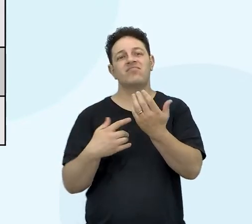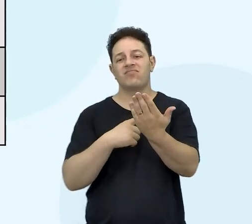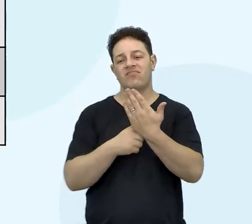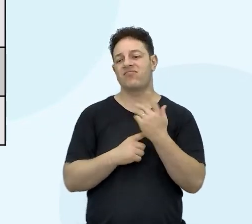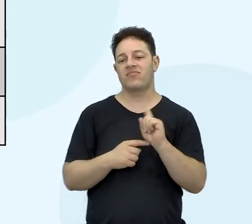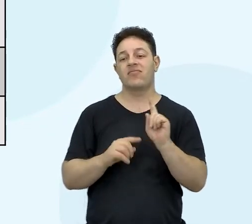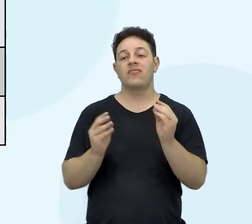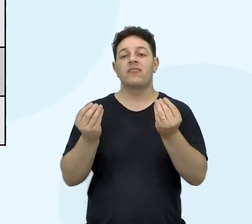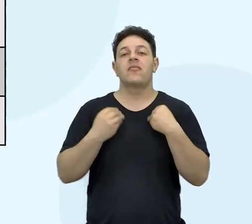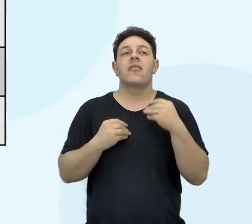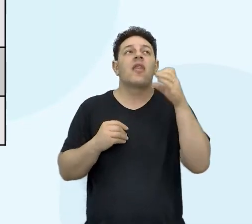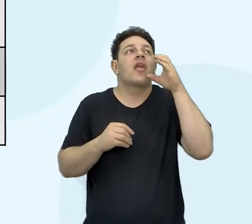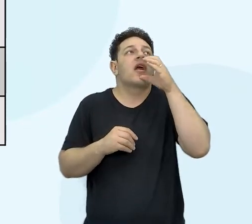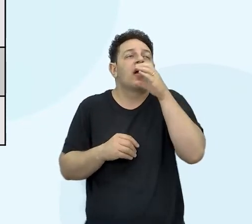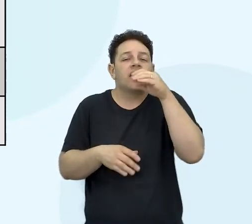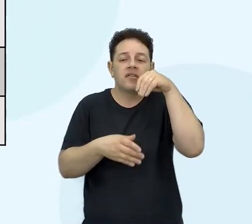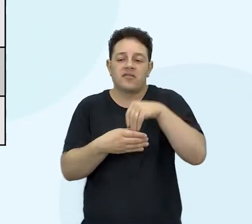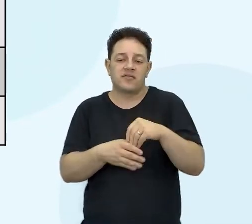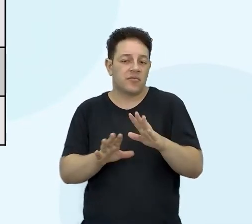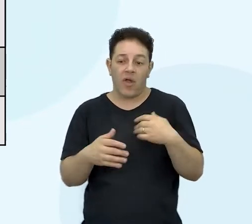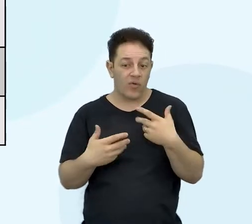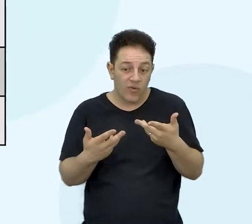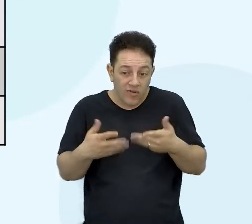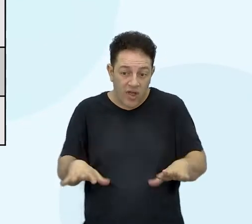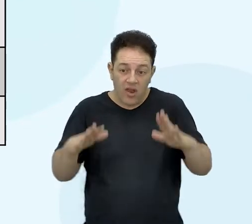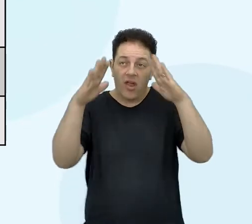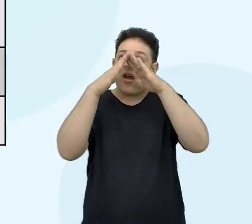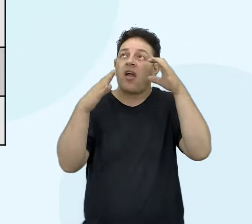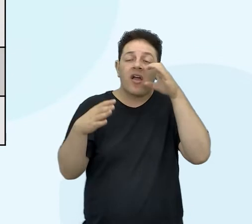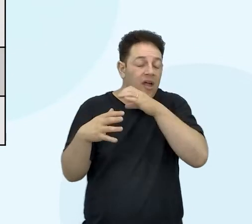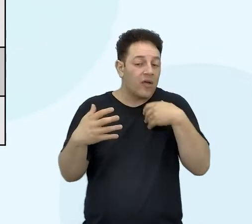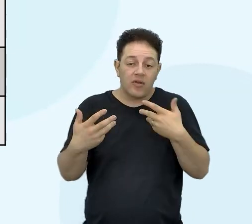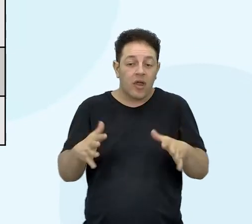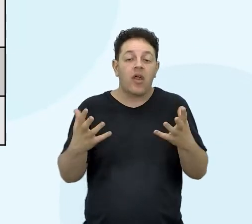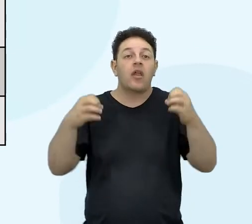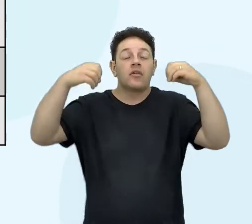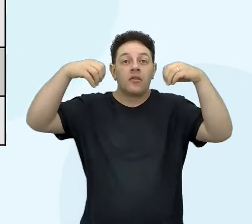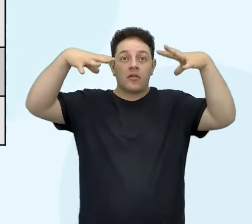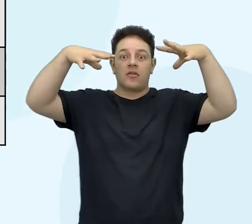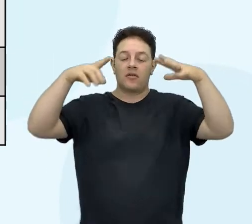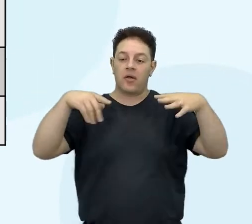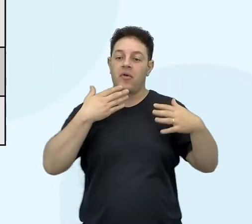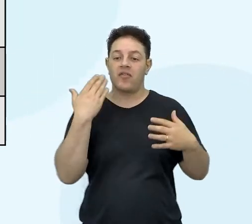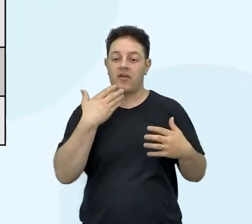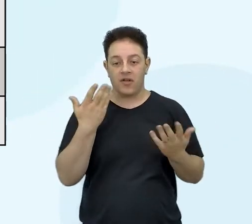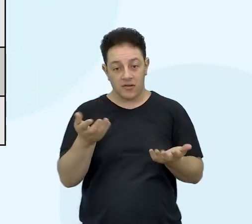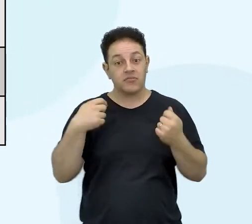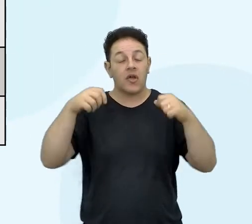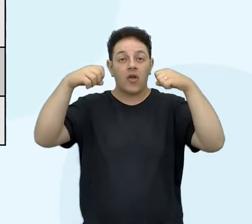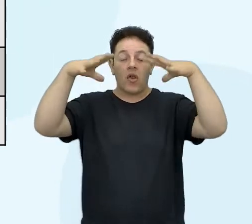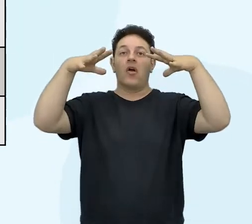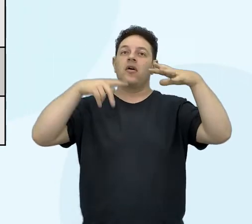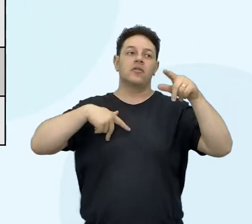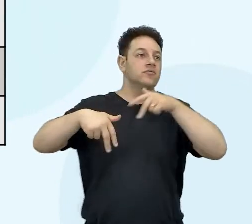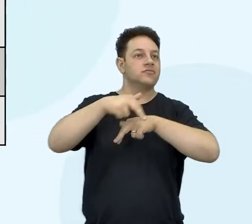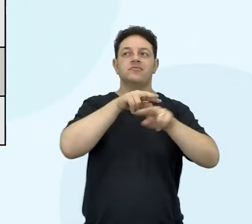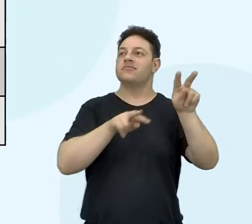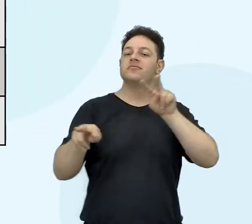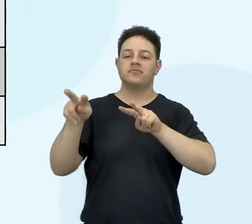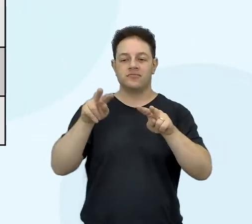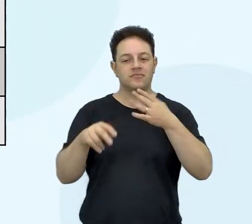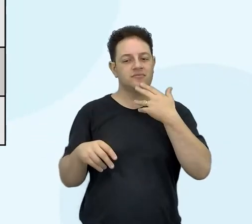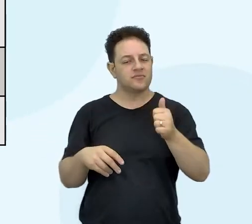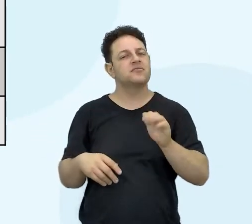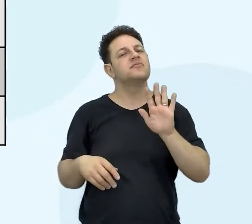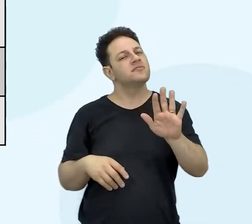gerar calor, mas eu não quero necessariamente esquentar minha casa, eu quero iluminar. E o que me interessa é o fluxo luminoso dela. Ah, mas ela